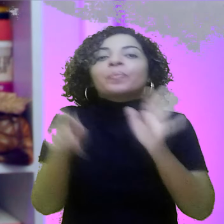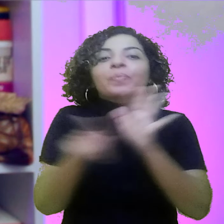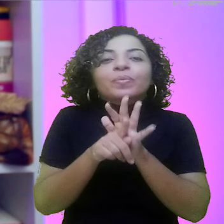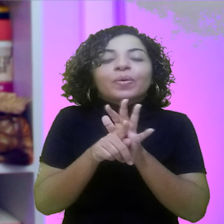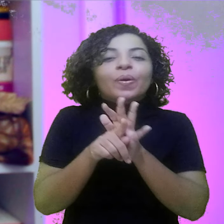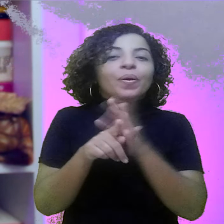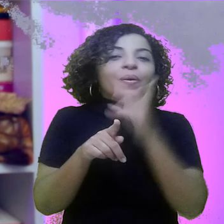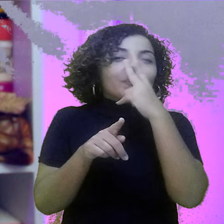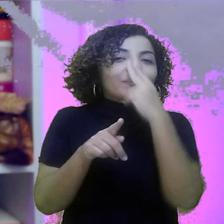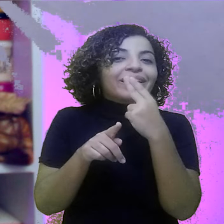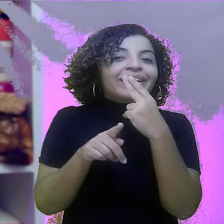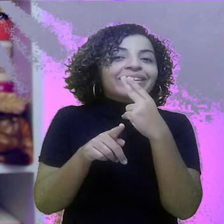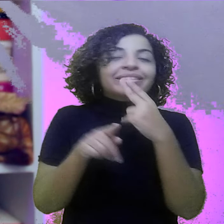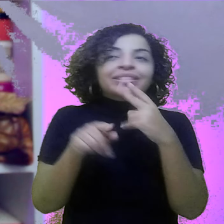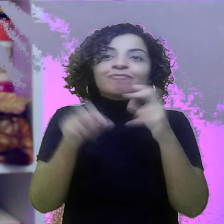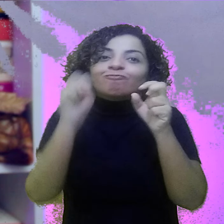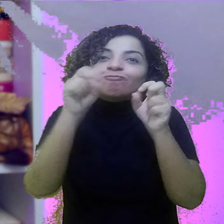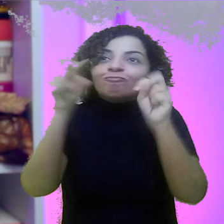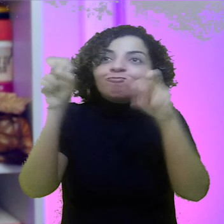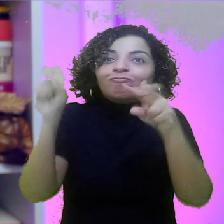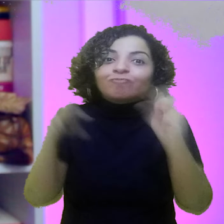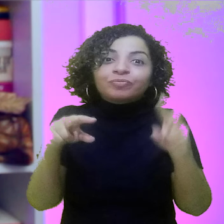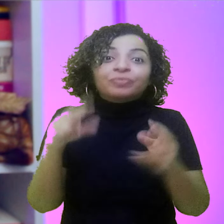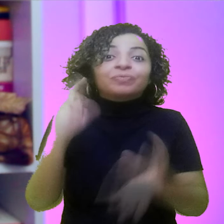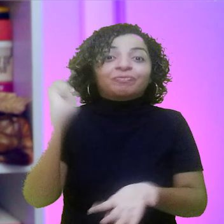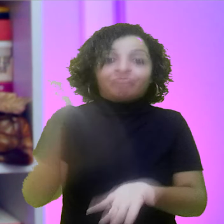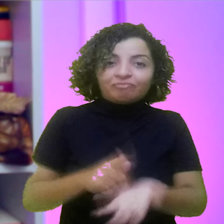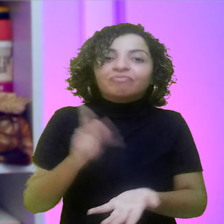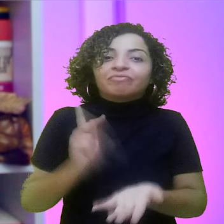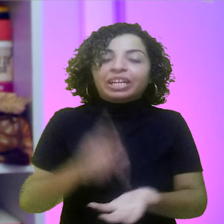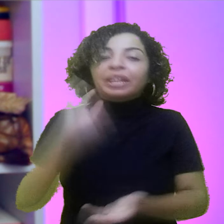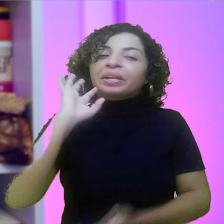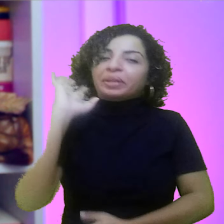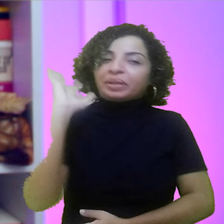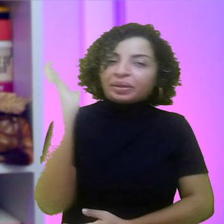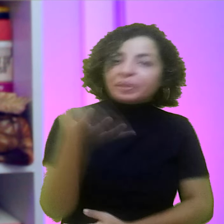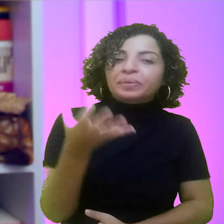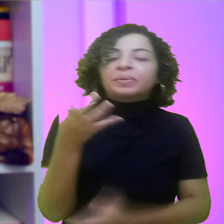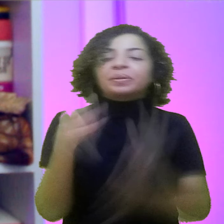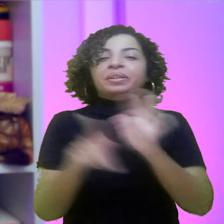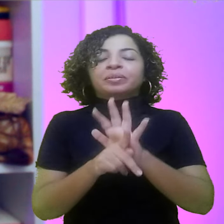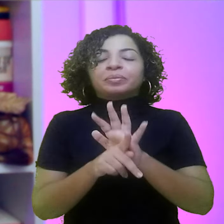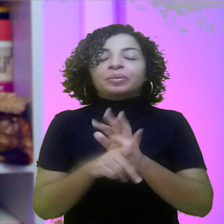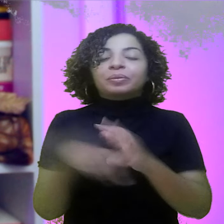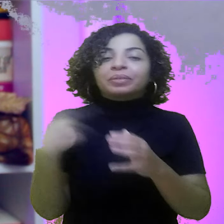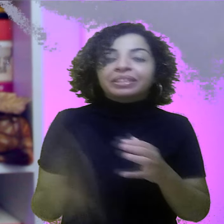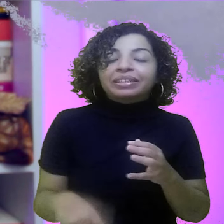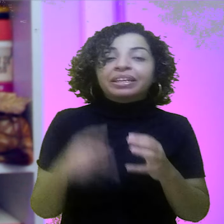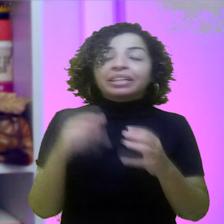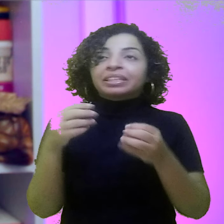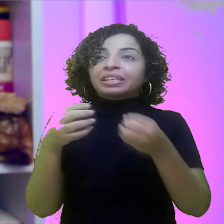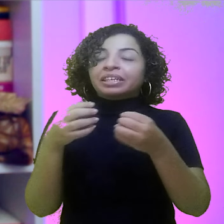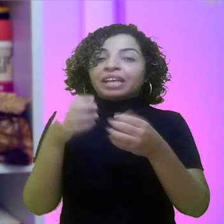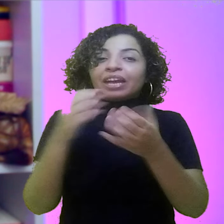baseado, inspirado em eventos reais da América Latina, dos caudilhos da América Latina,